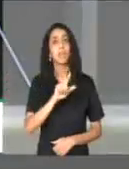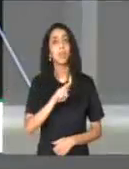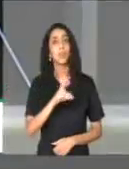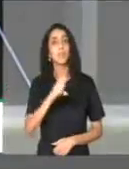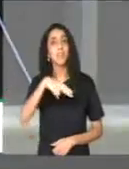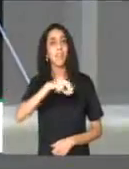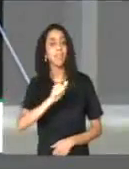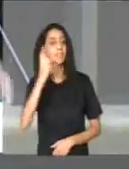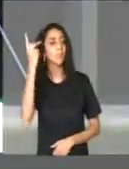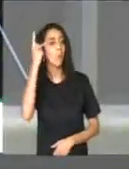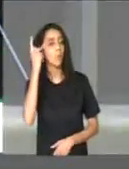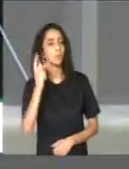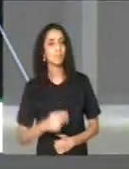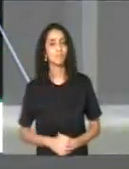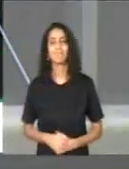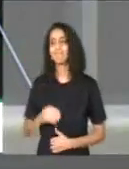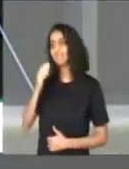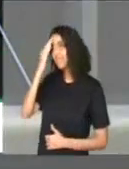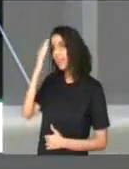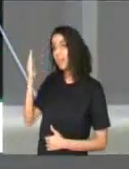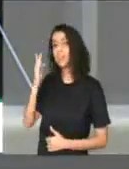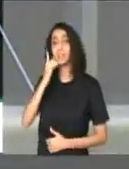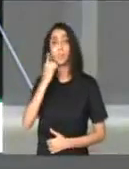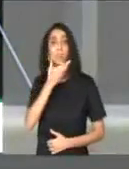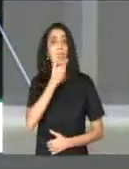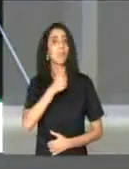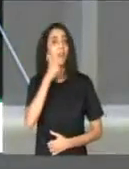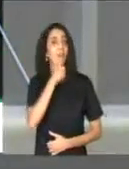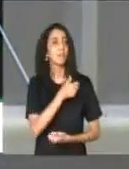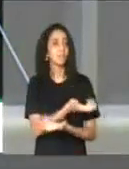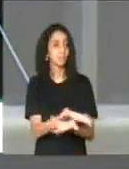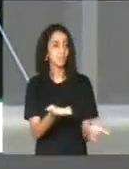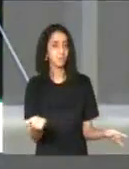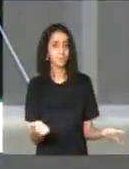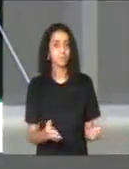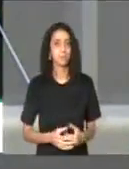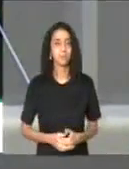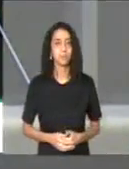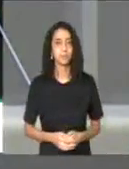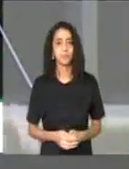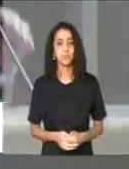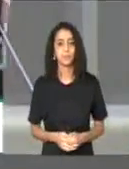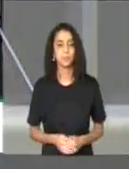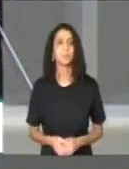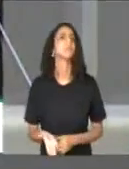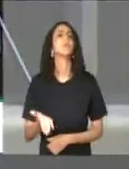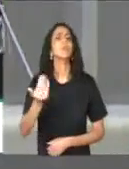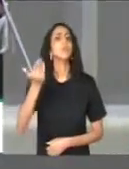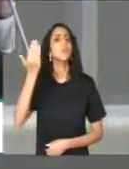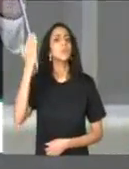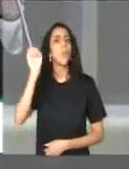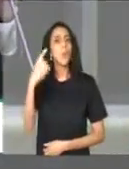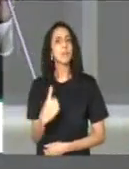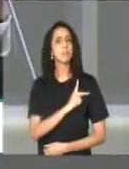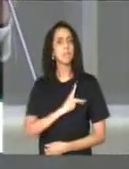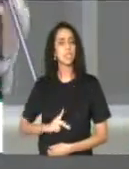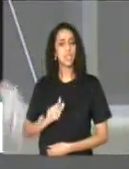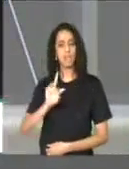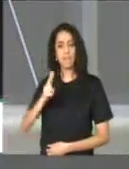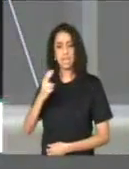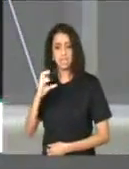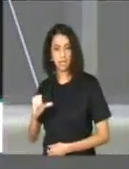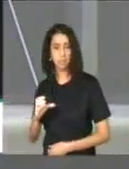Muito obrigado, senhora presidente, senhoras e senhores deputados. Desde Fernando Henrique Cardoso, todos